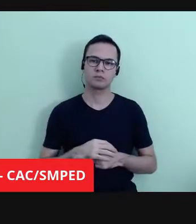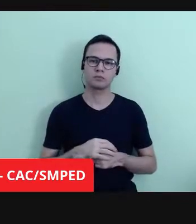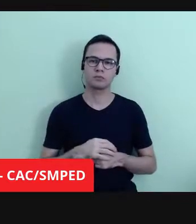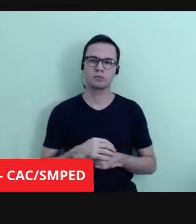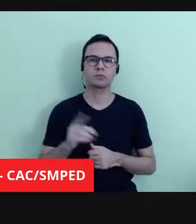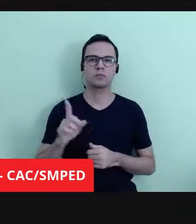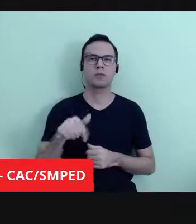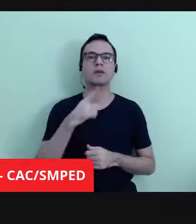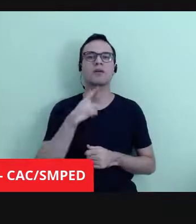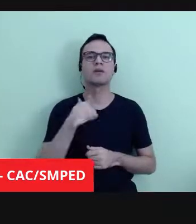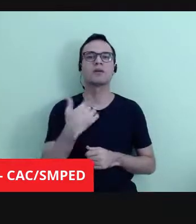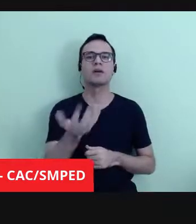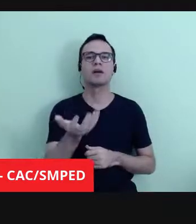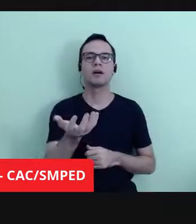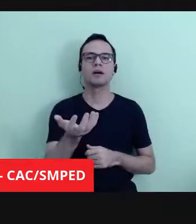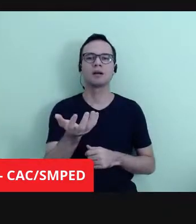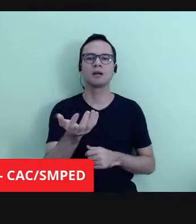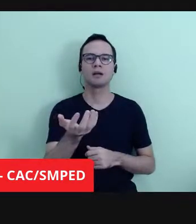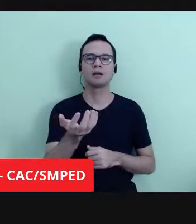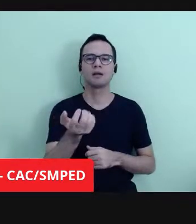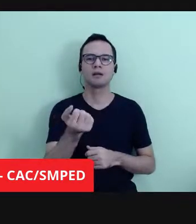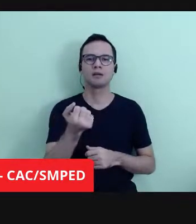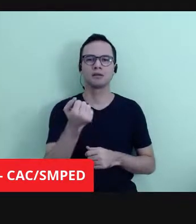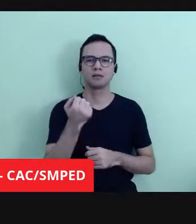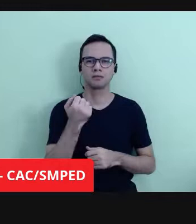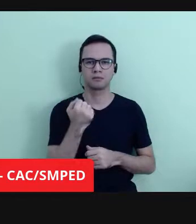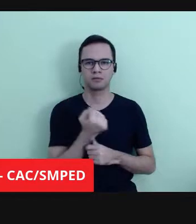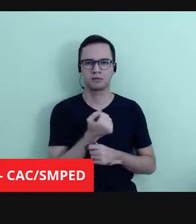uma ânsia em querer